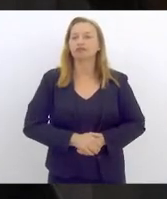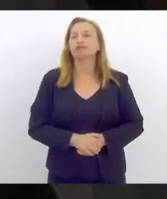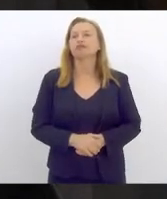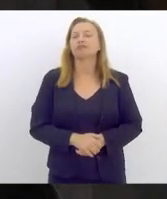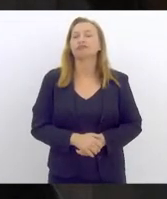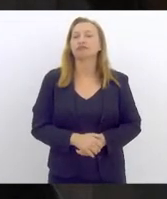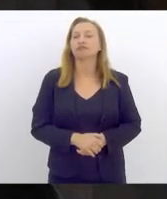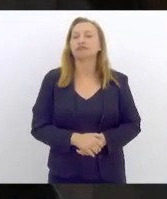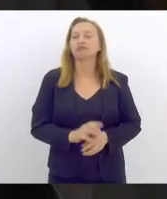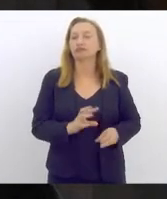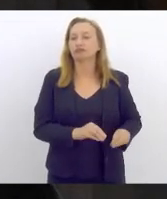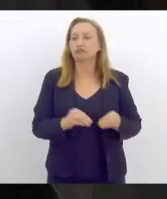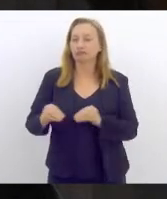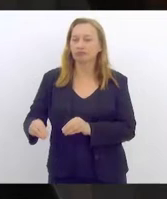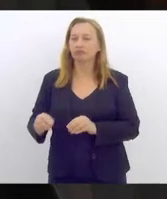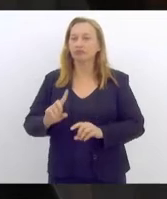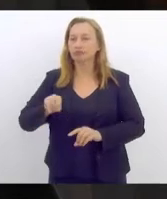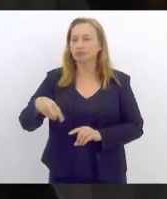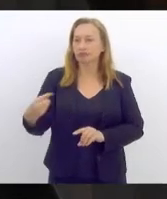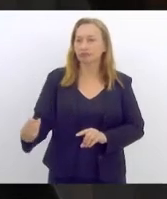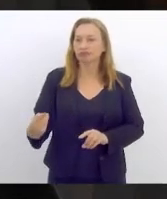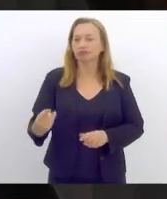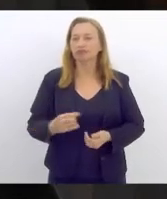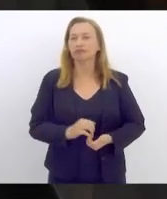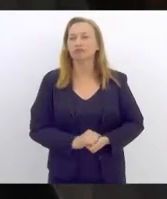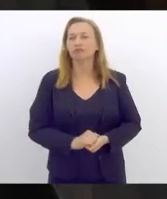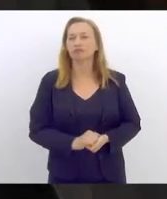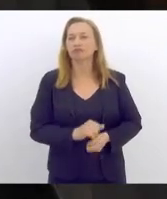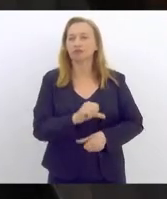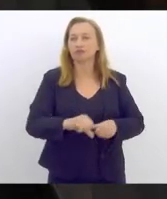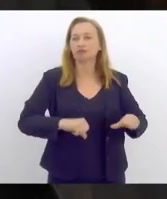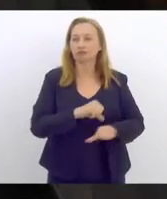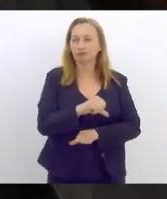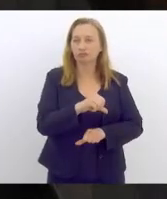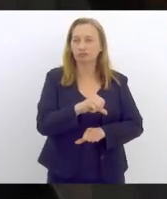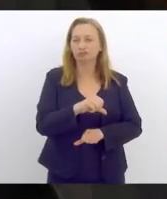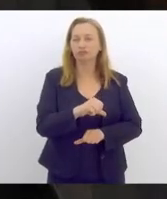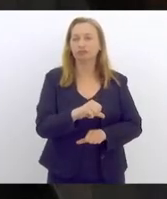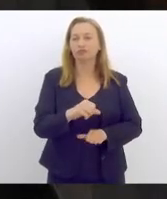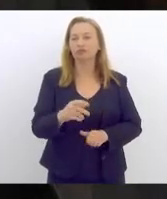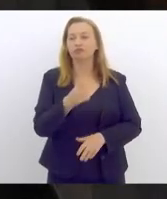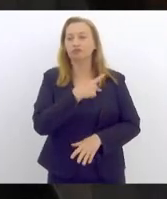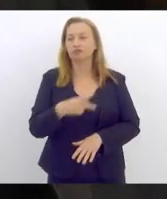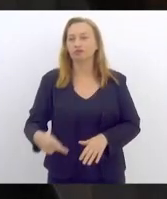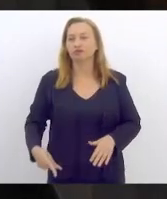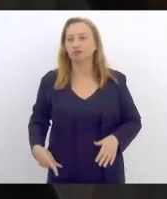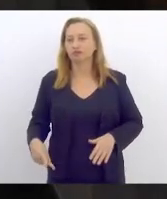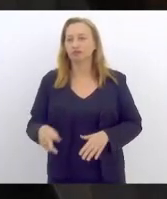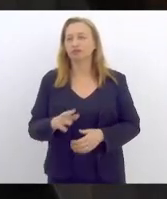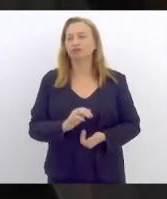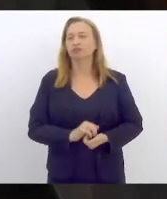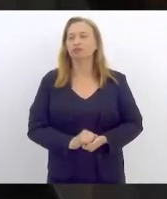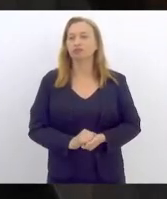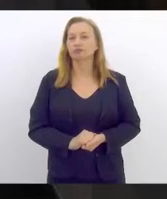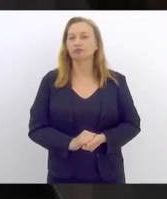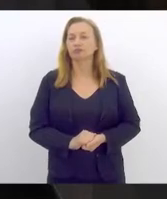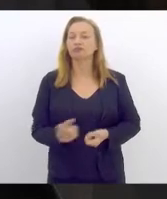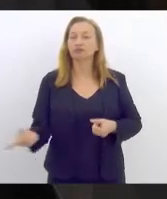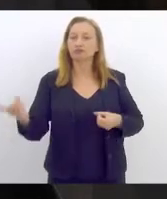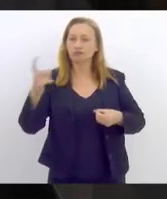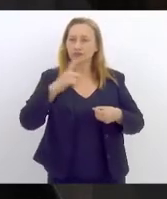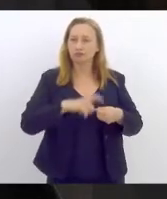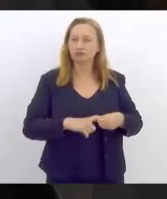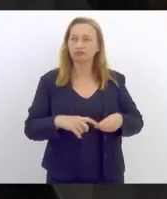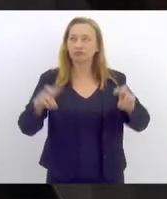a transição e depois se der a troca de Presidente da República queria voltar